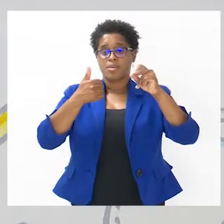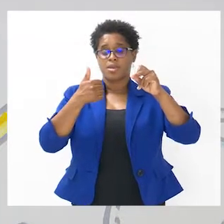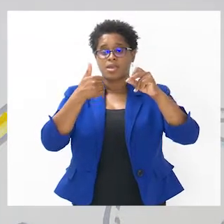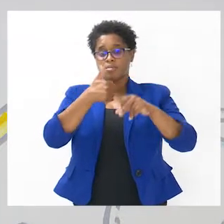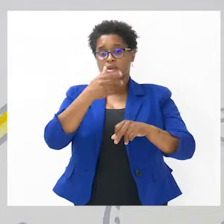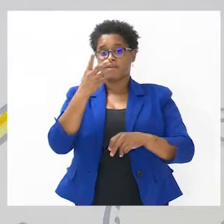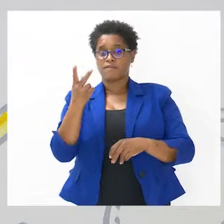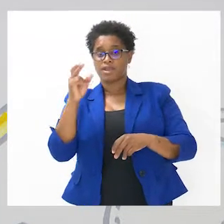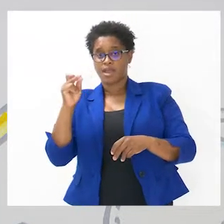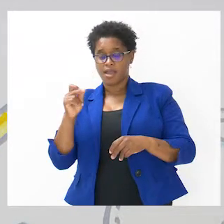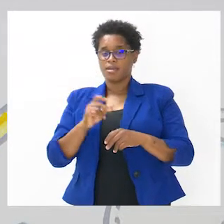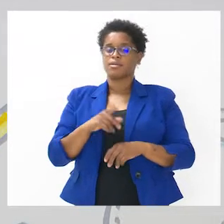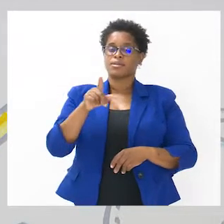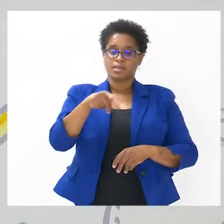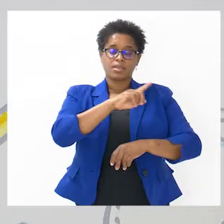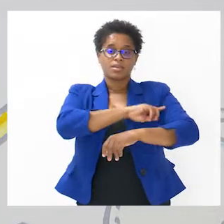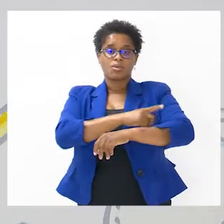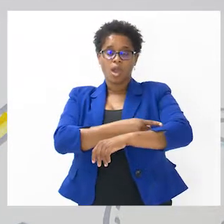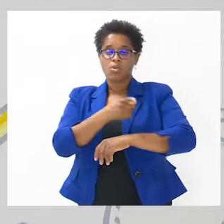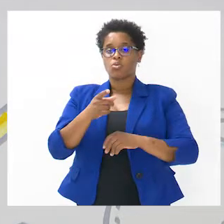ABVA. Tem também o ângulo